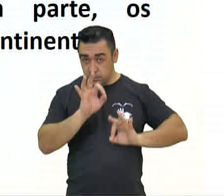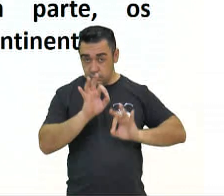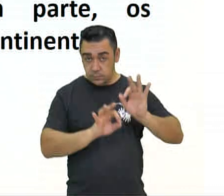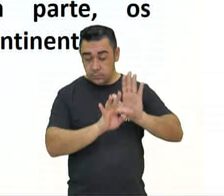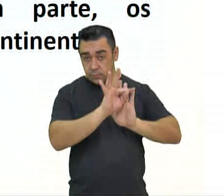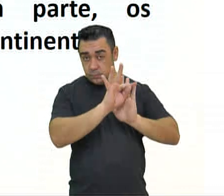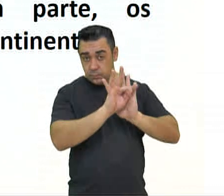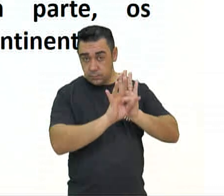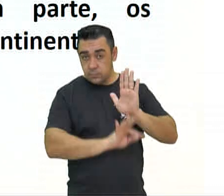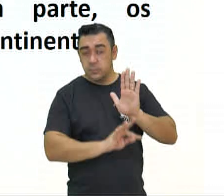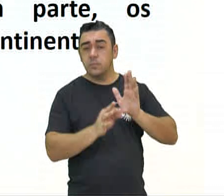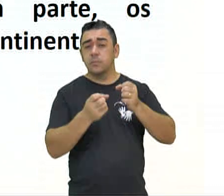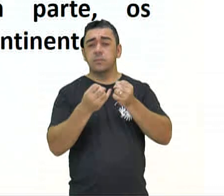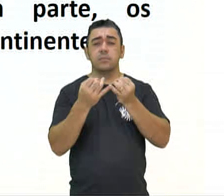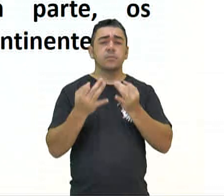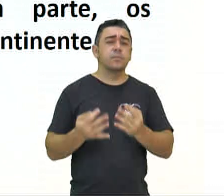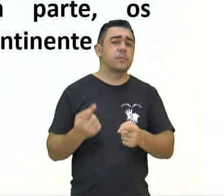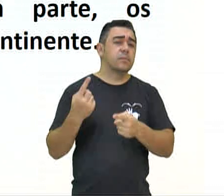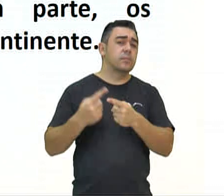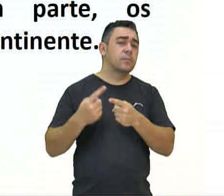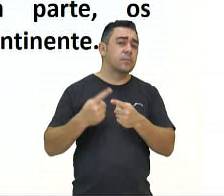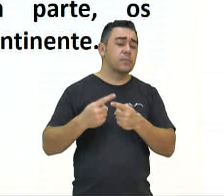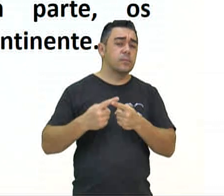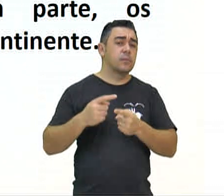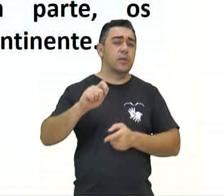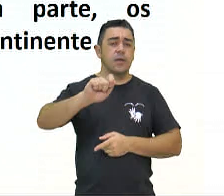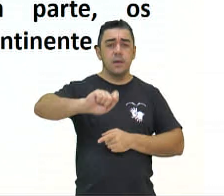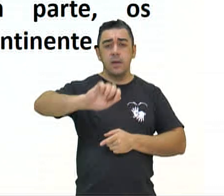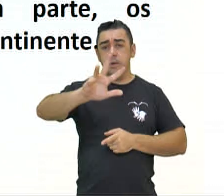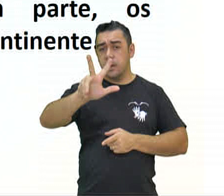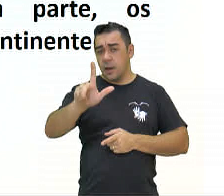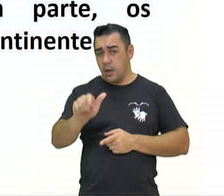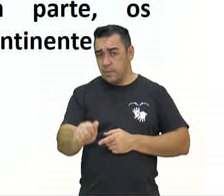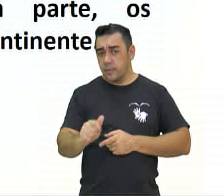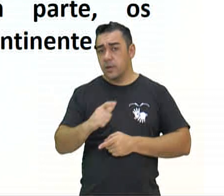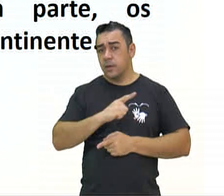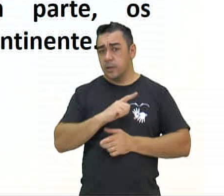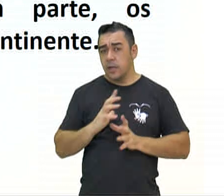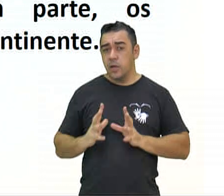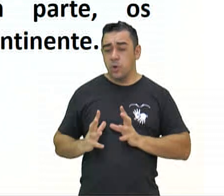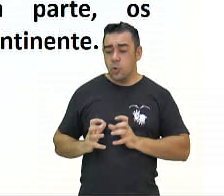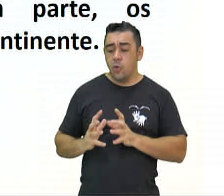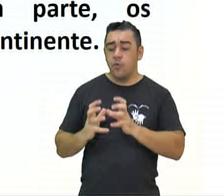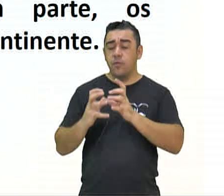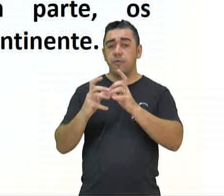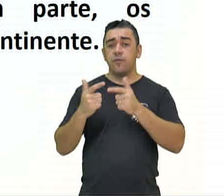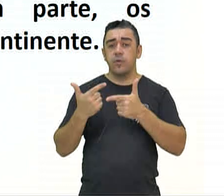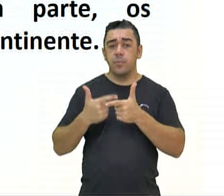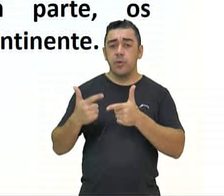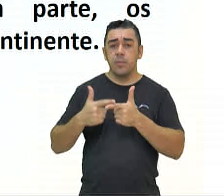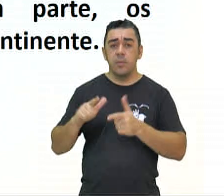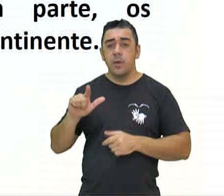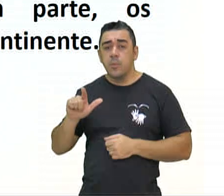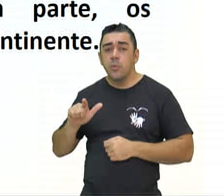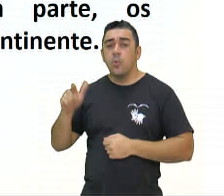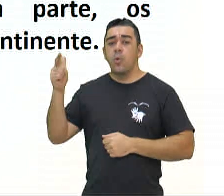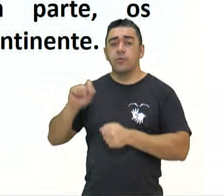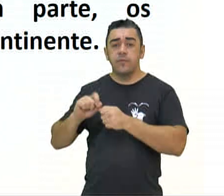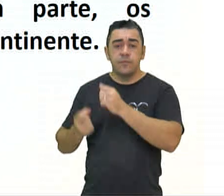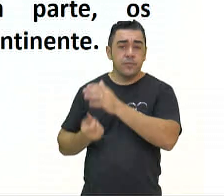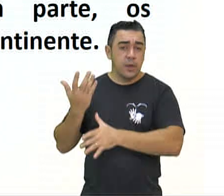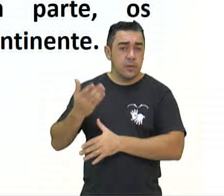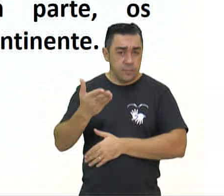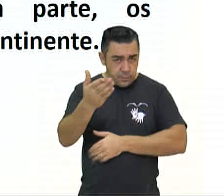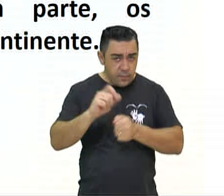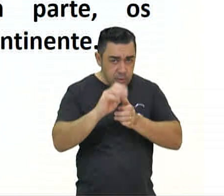que explique por que a África vive um conflito inventado por outros. Capricha no texto,